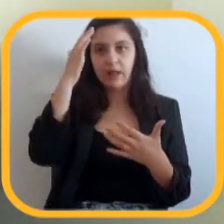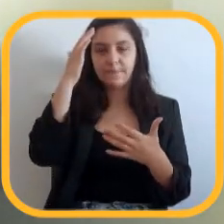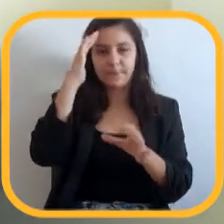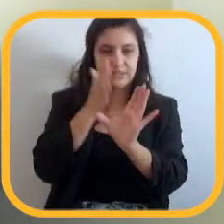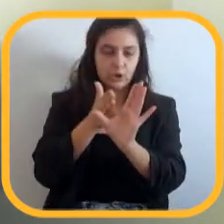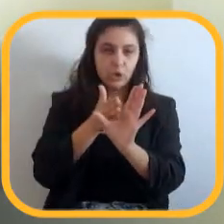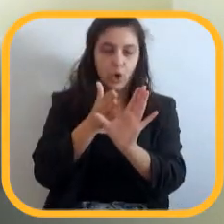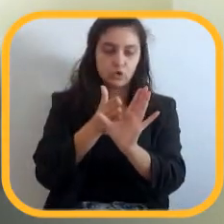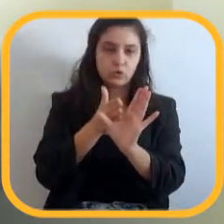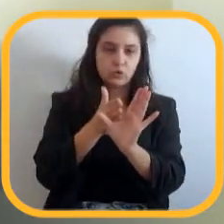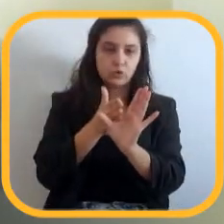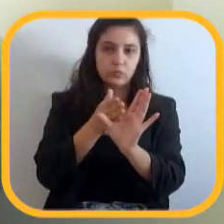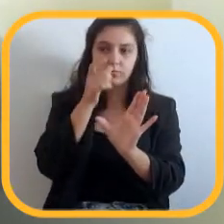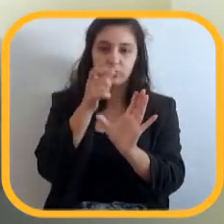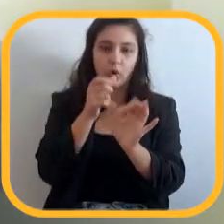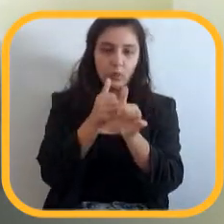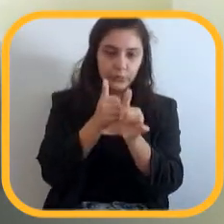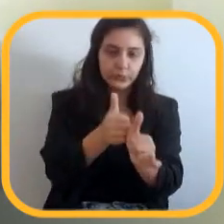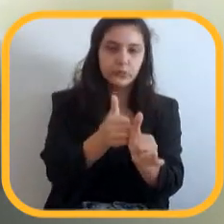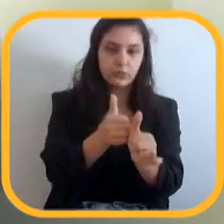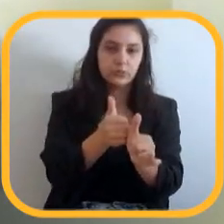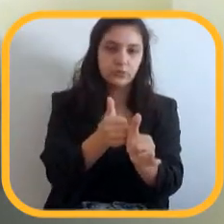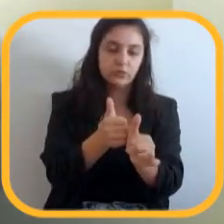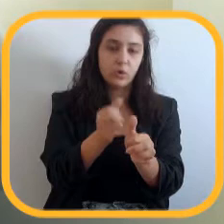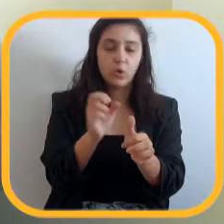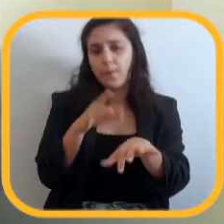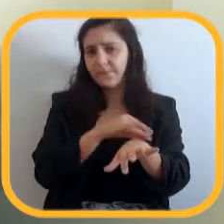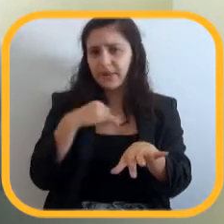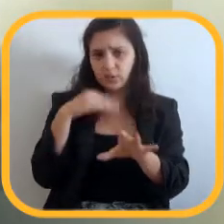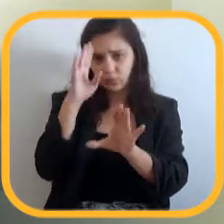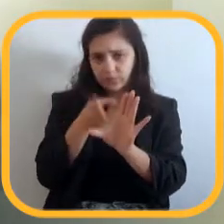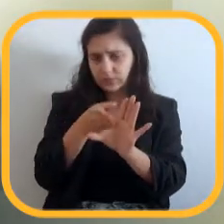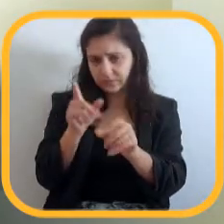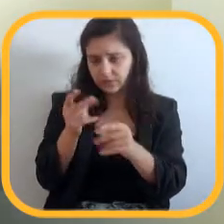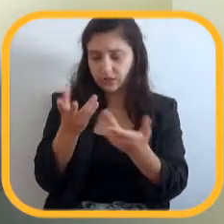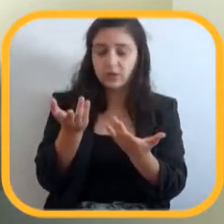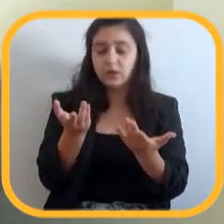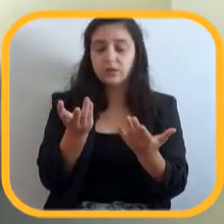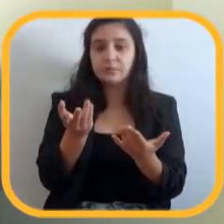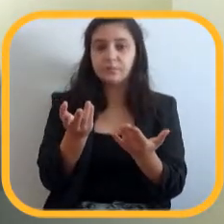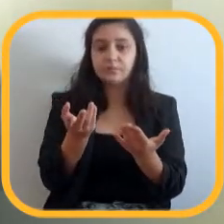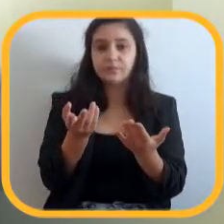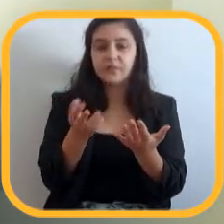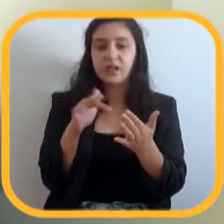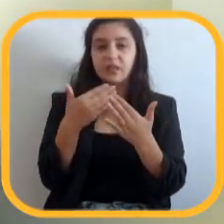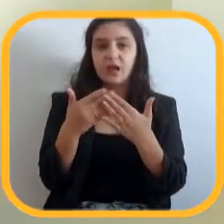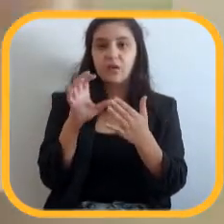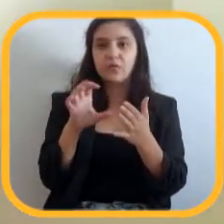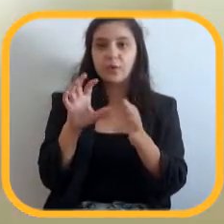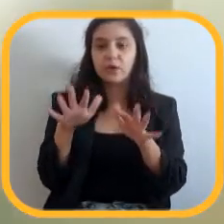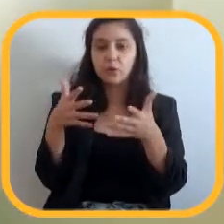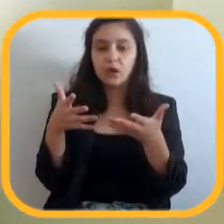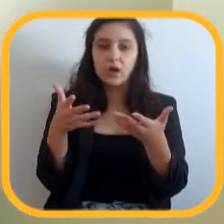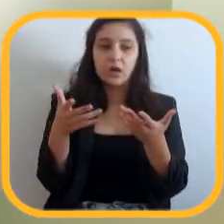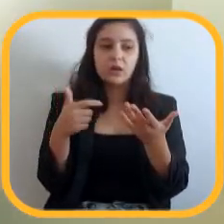um psicólogo ou um psiquiatra para te acompanhar nesse aspecto. Segundo, conseguires ter, de alguma forma, rotinas